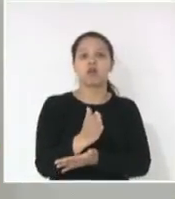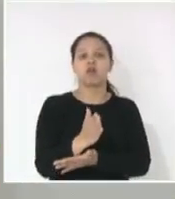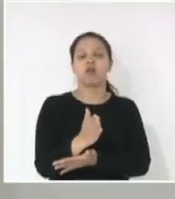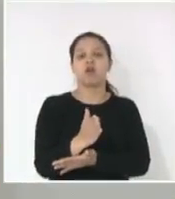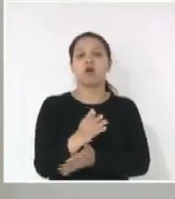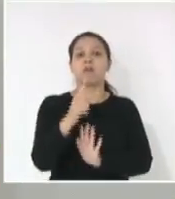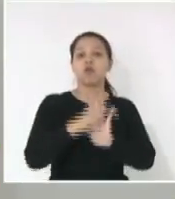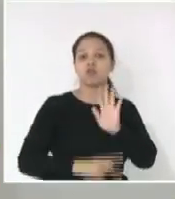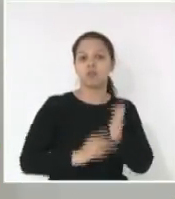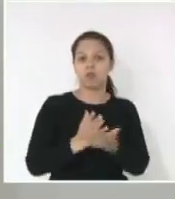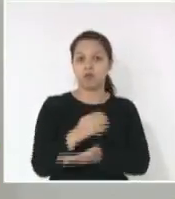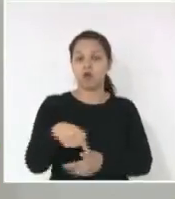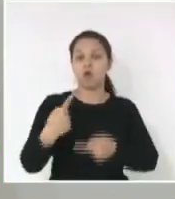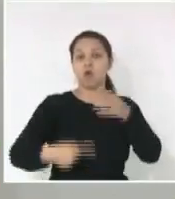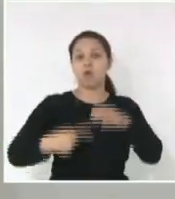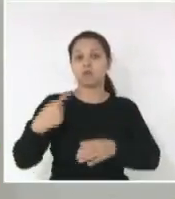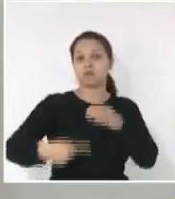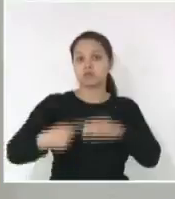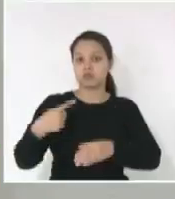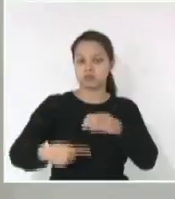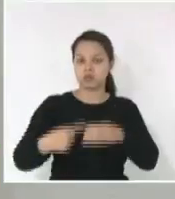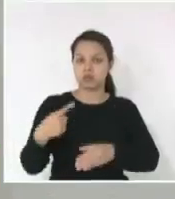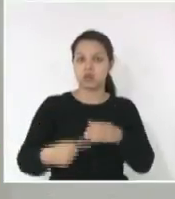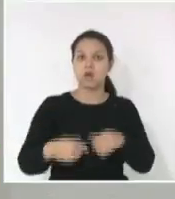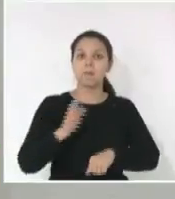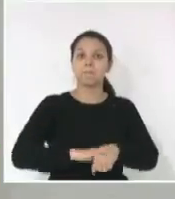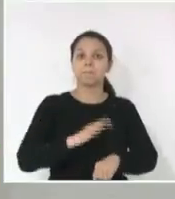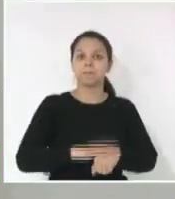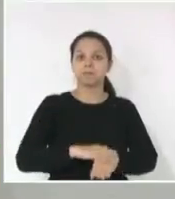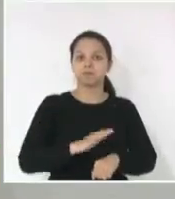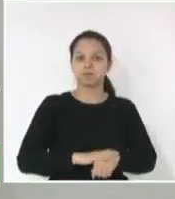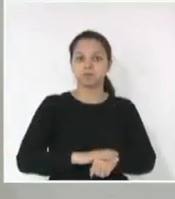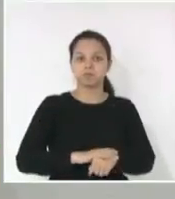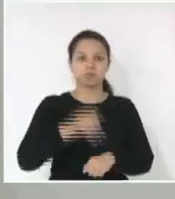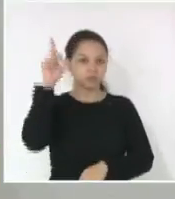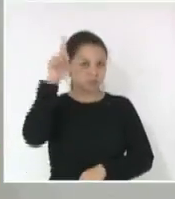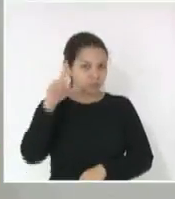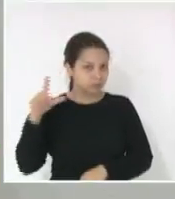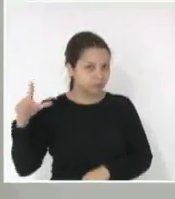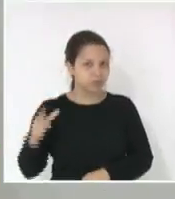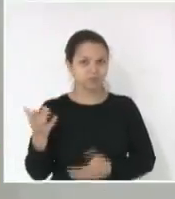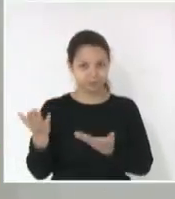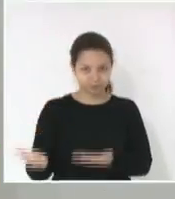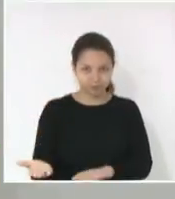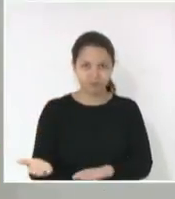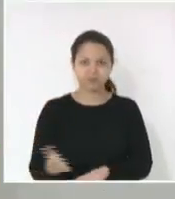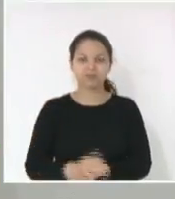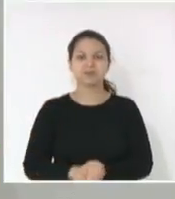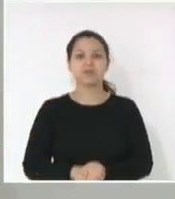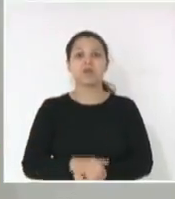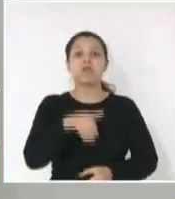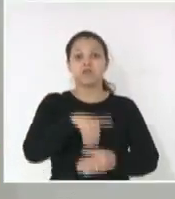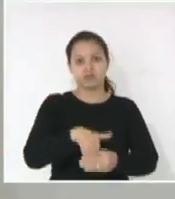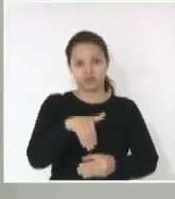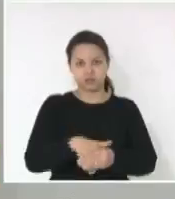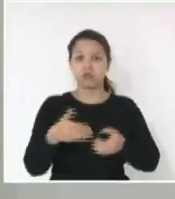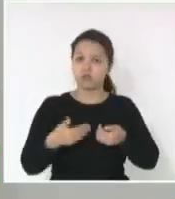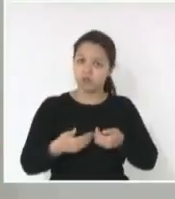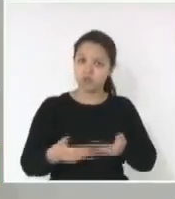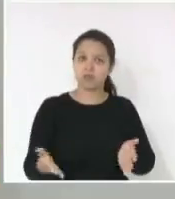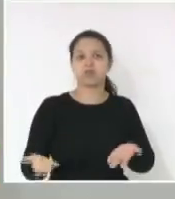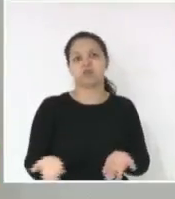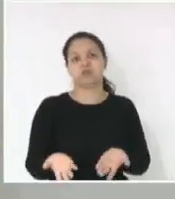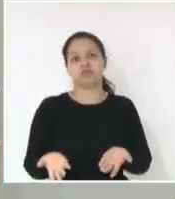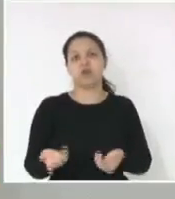nas comissões, um projeto de autoria do deputado Leonel Pavan, possa ir à votação. É um projeto